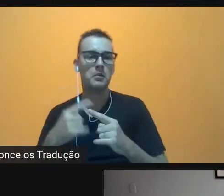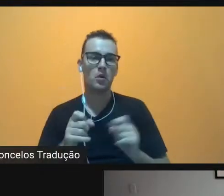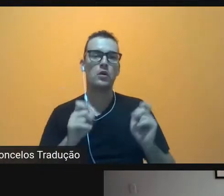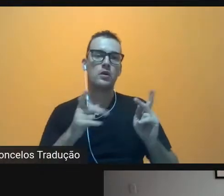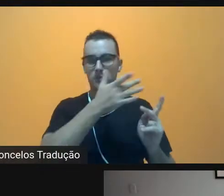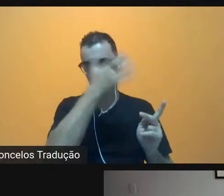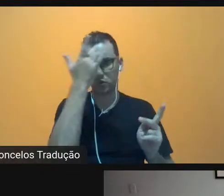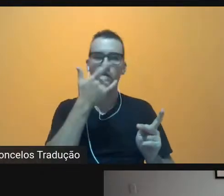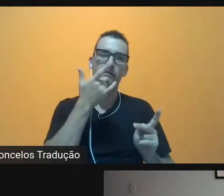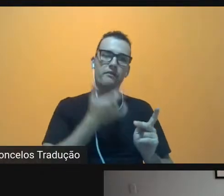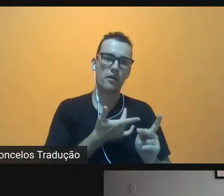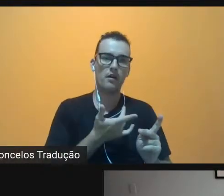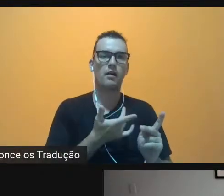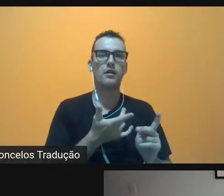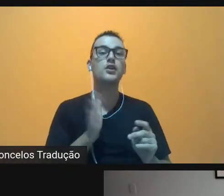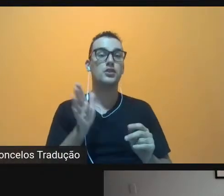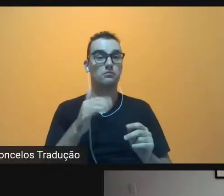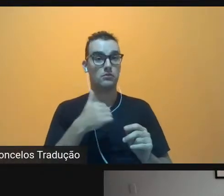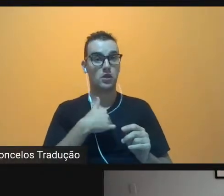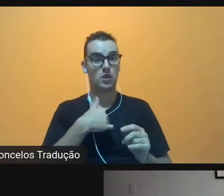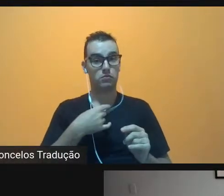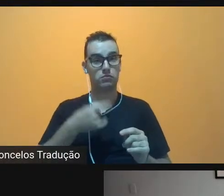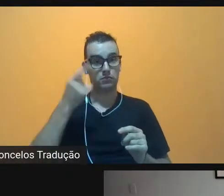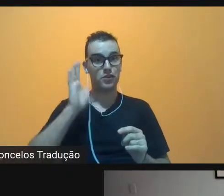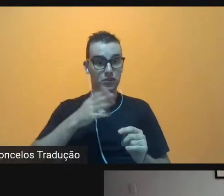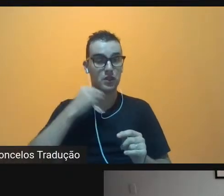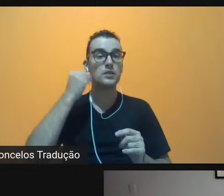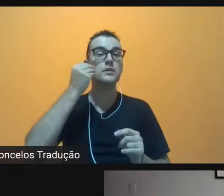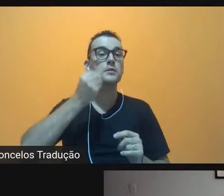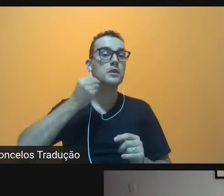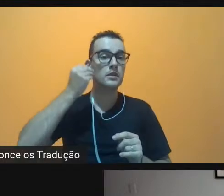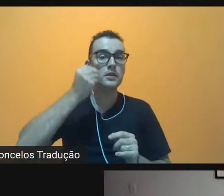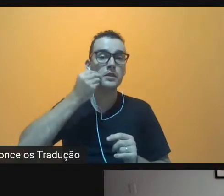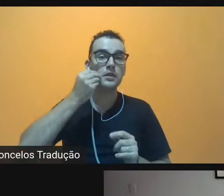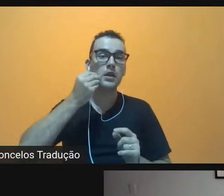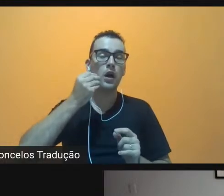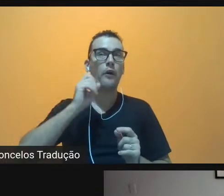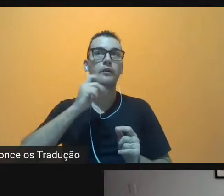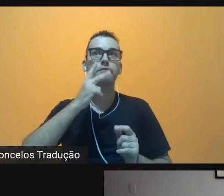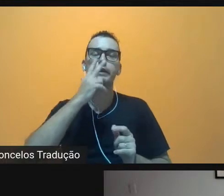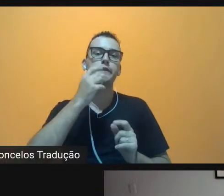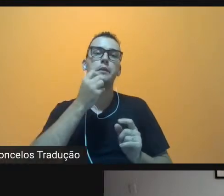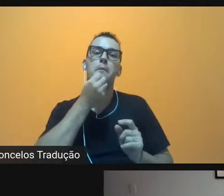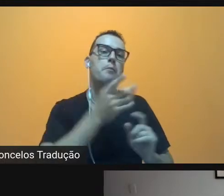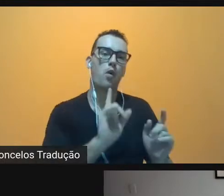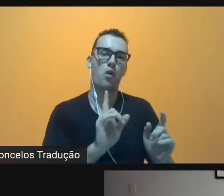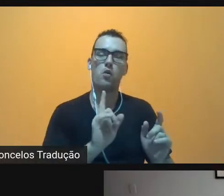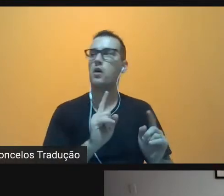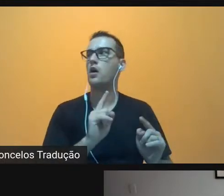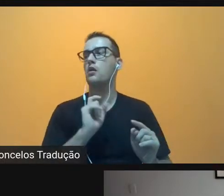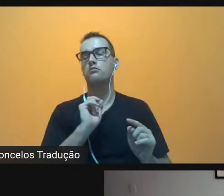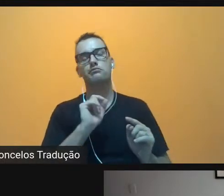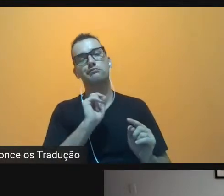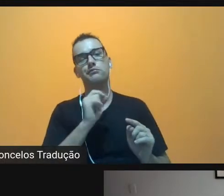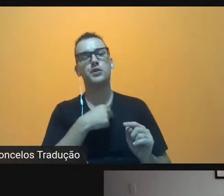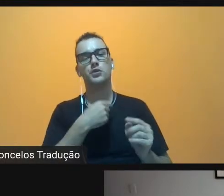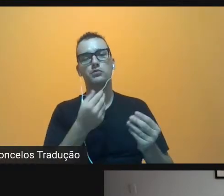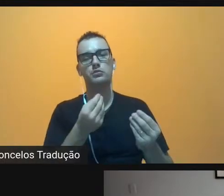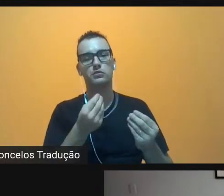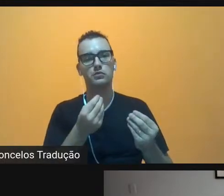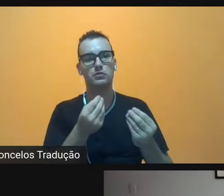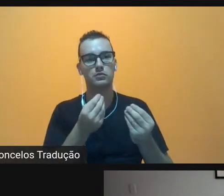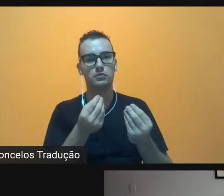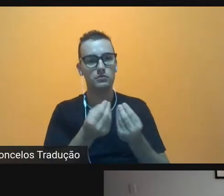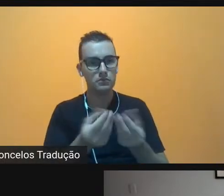eu também já tive a experiência não tão boa no sentido de aplicar formulários, que às